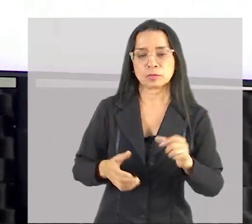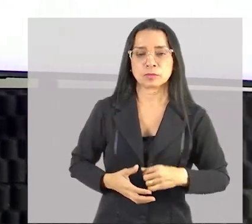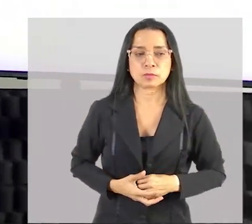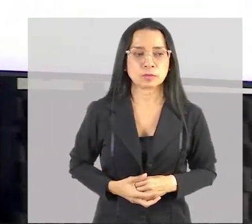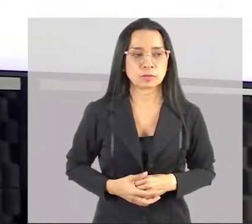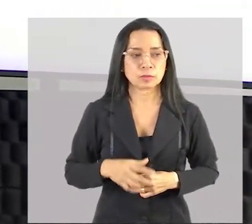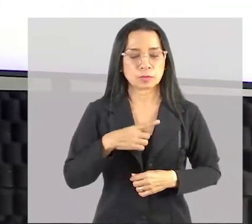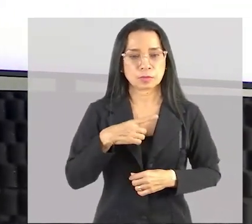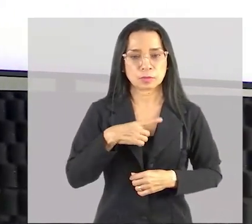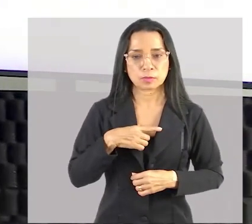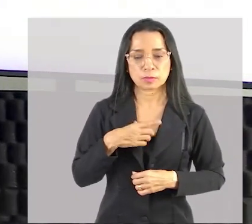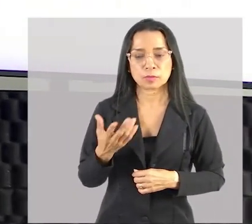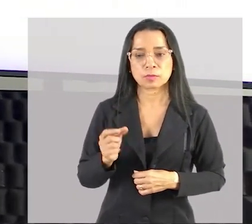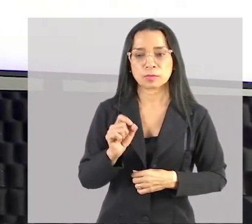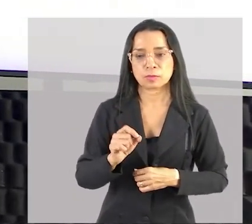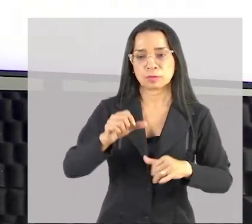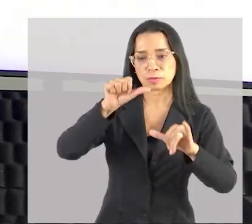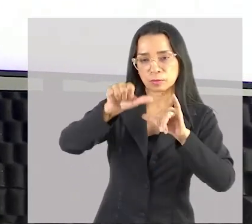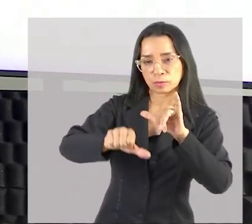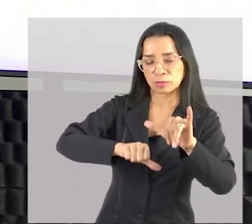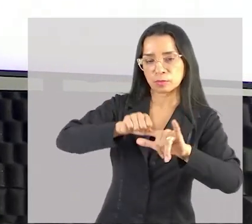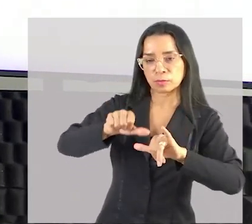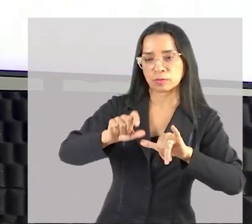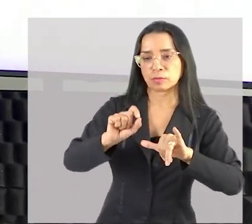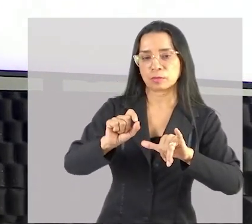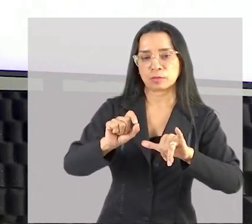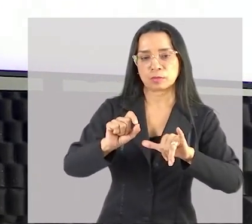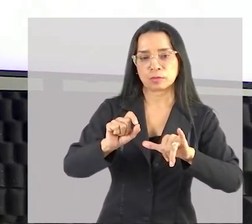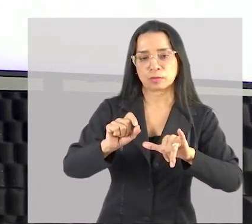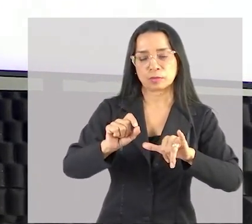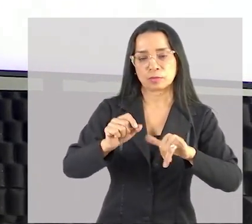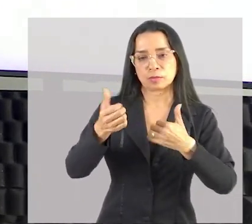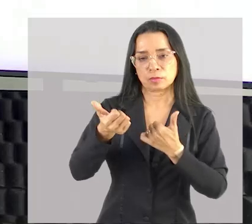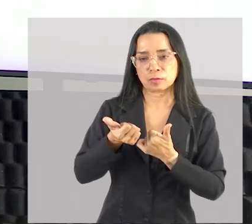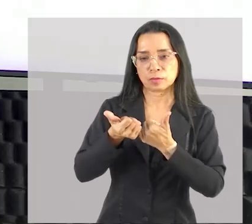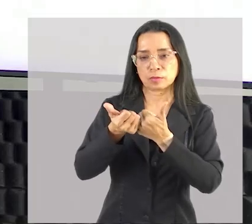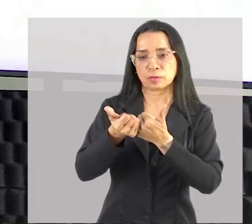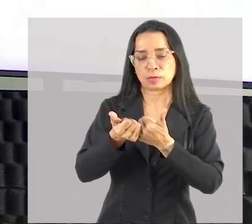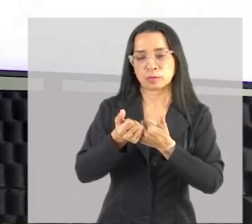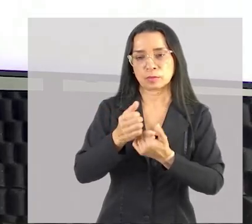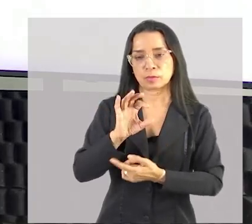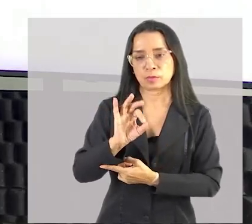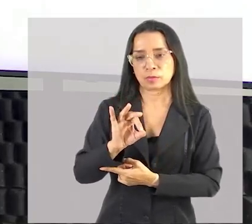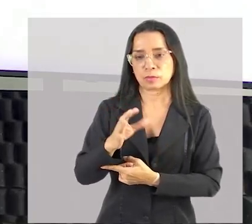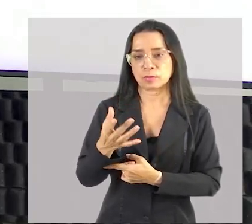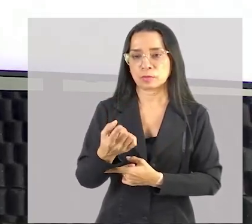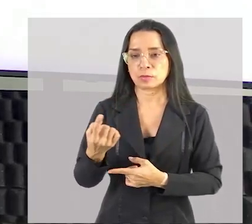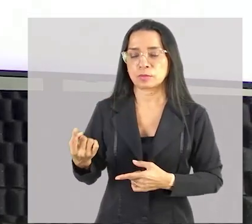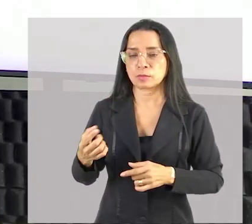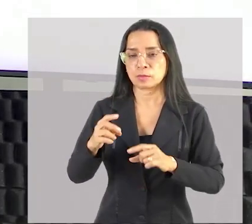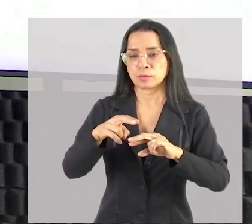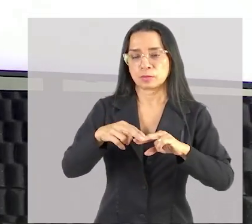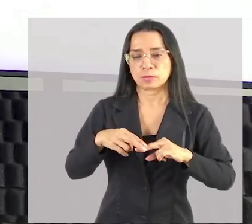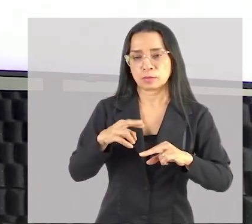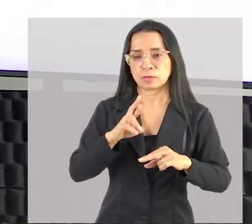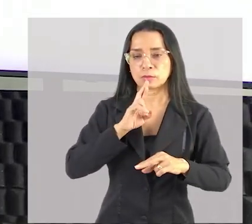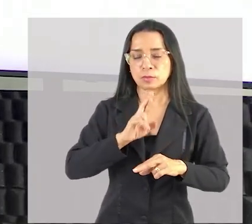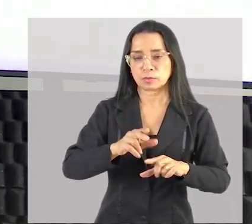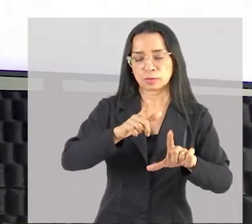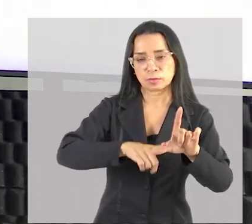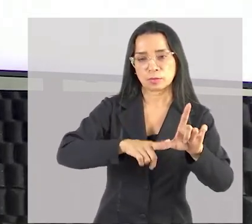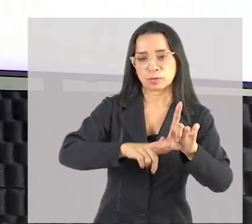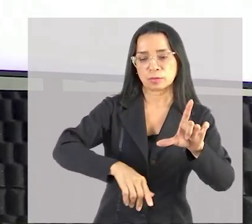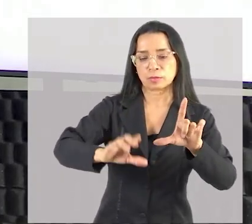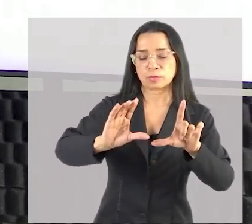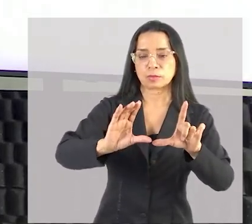Então, o que você tem no quadro é uma reaçãozinha de substituição, perfeito? Então, é por isso que você tem como resposta